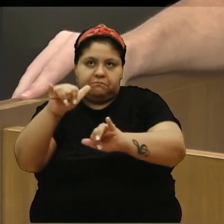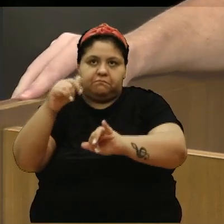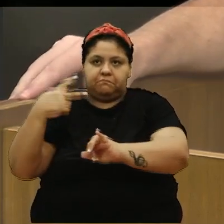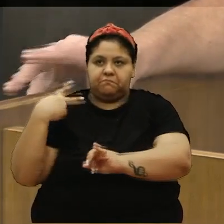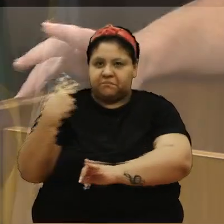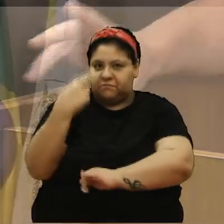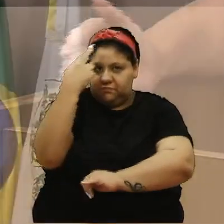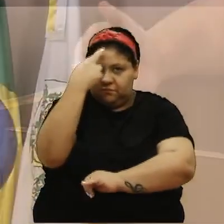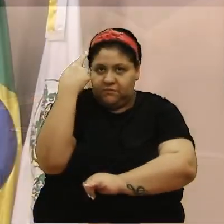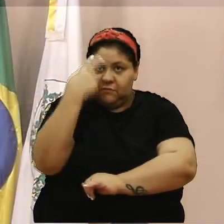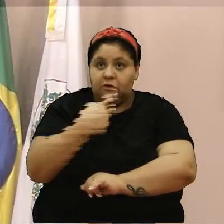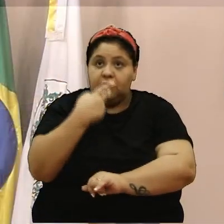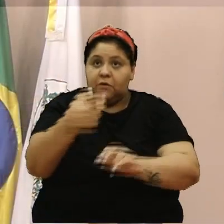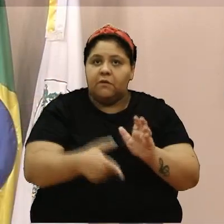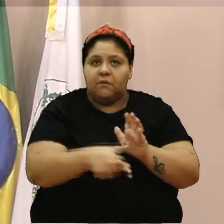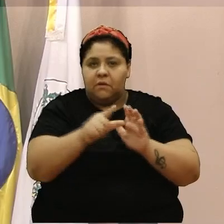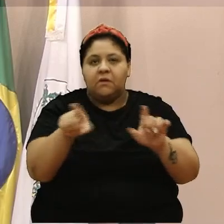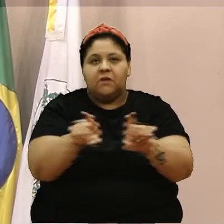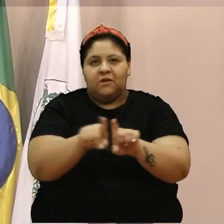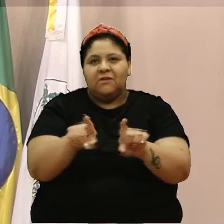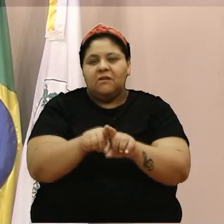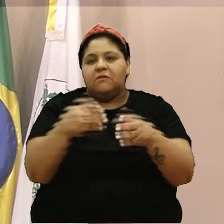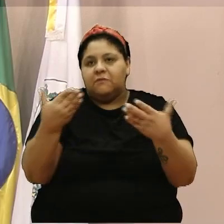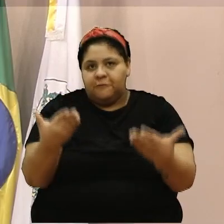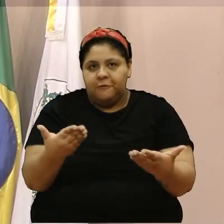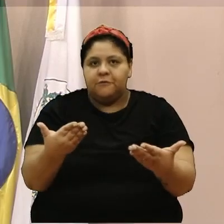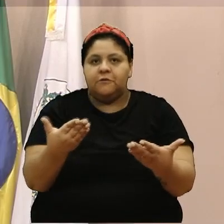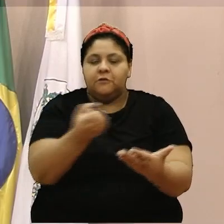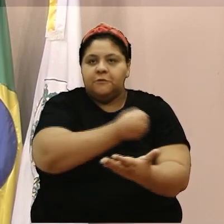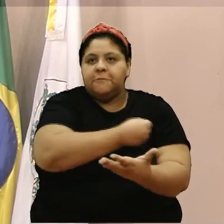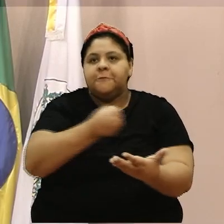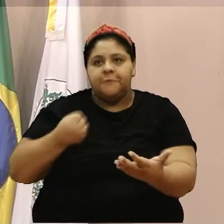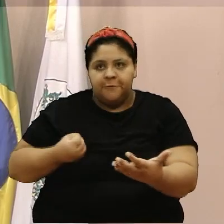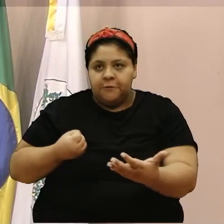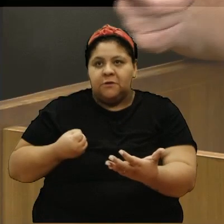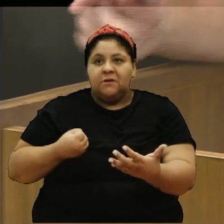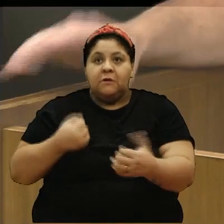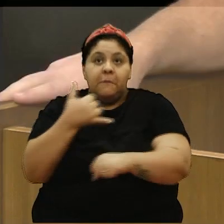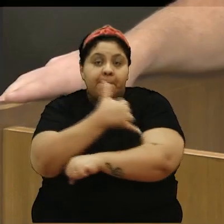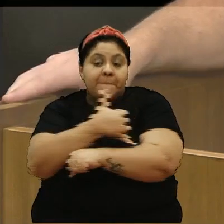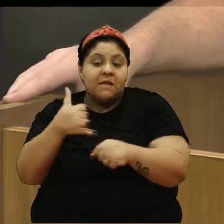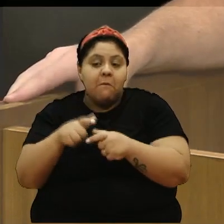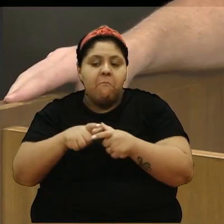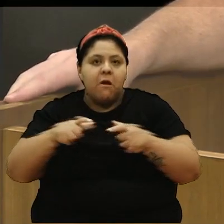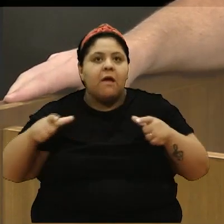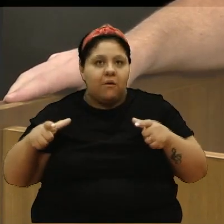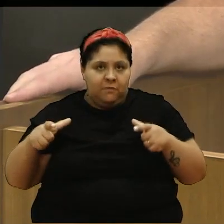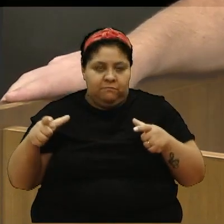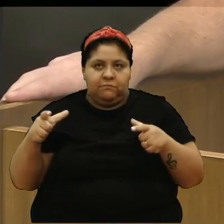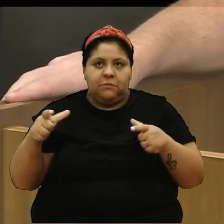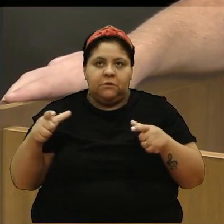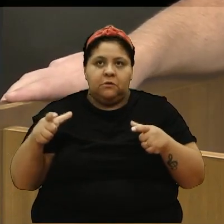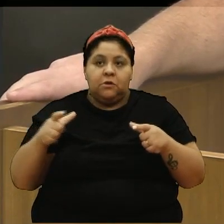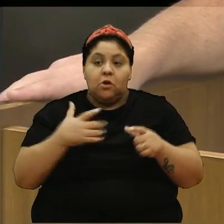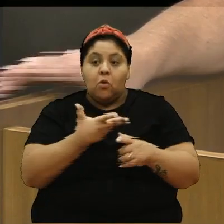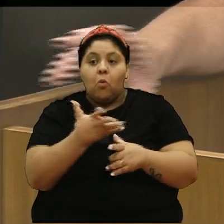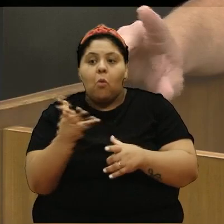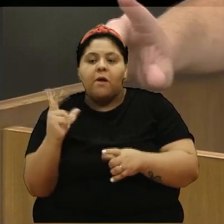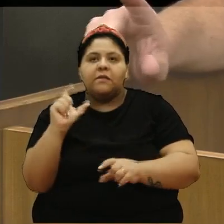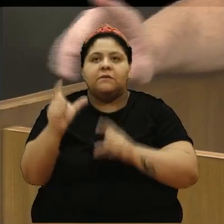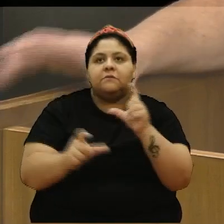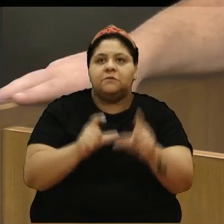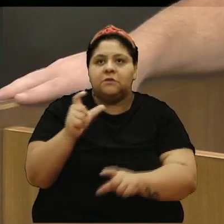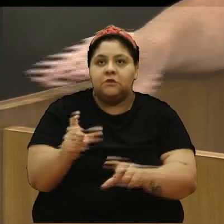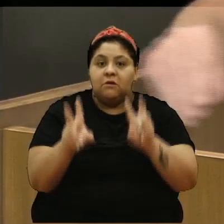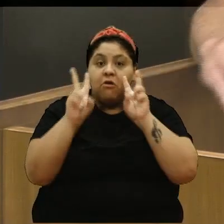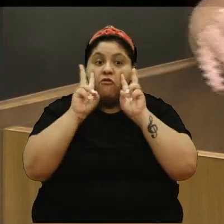aqui no Grande Expediente, isso também serve, que o número ele passa a ser maior, porque quantas pessoas